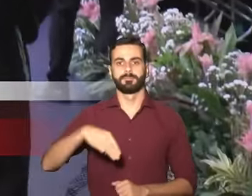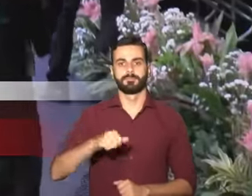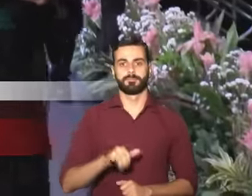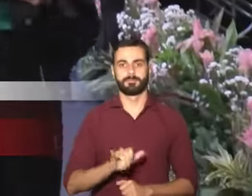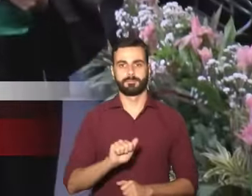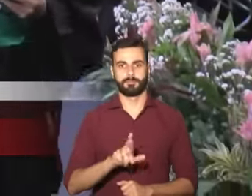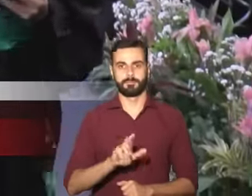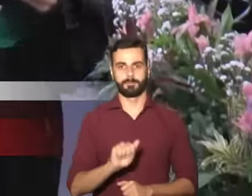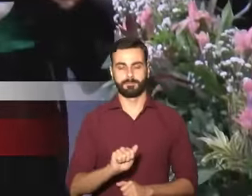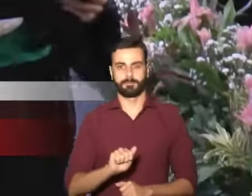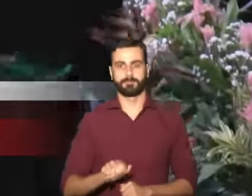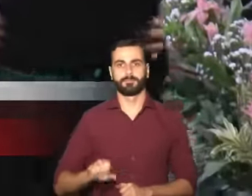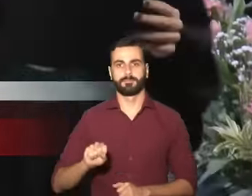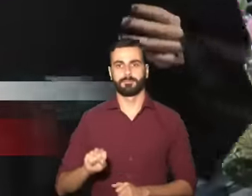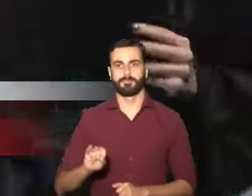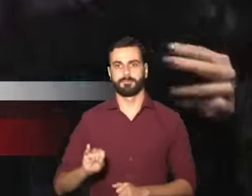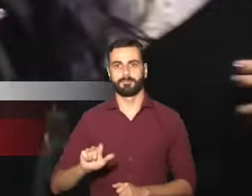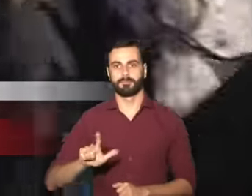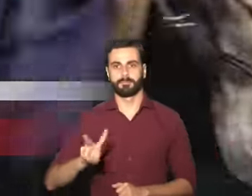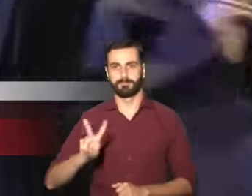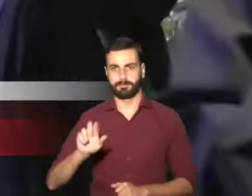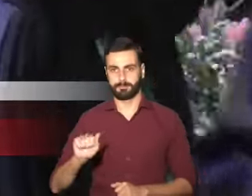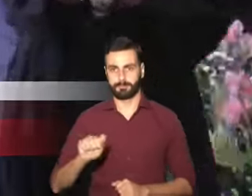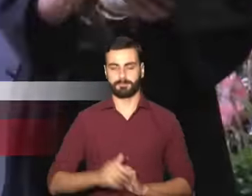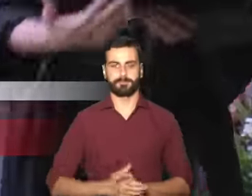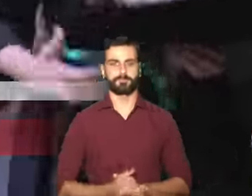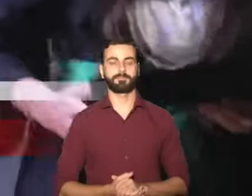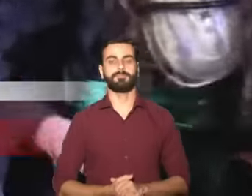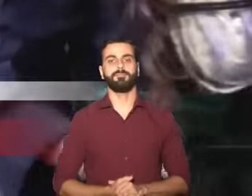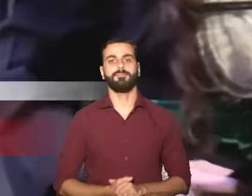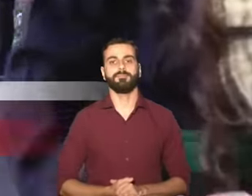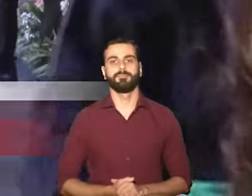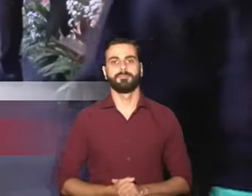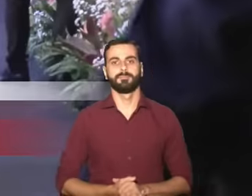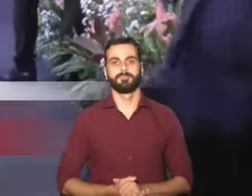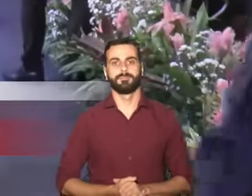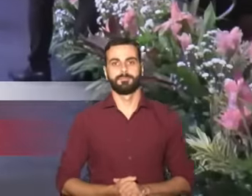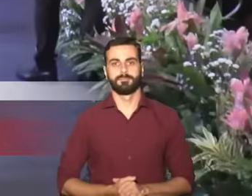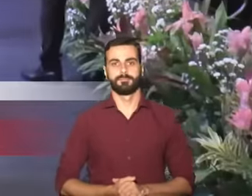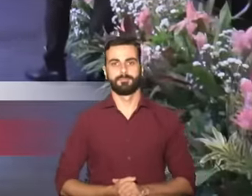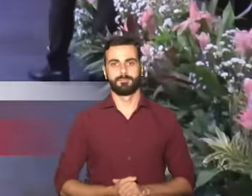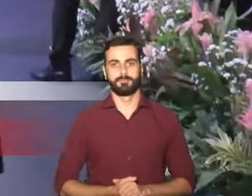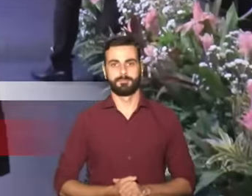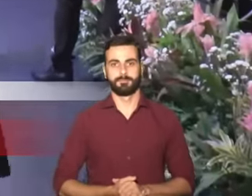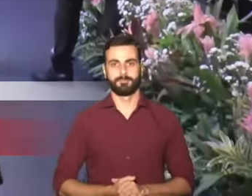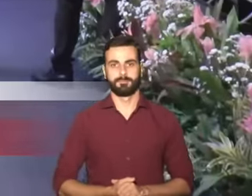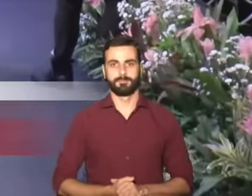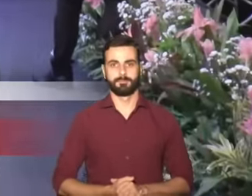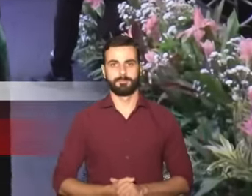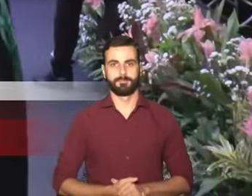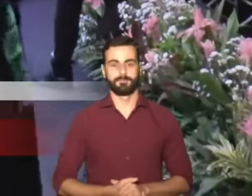Maiara Rodrigues da Silva.